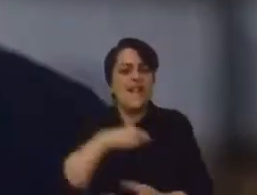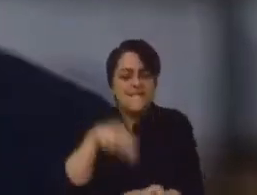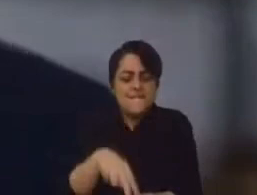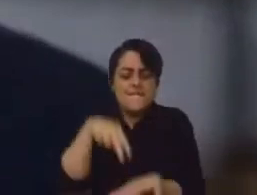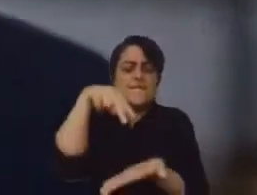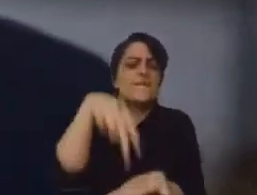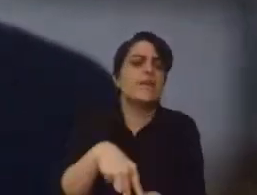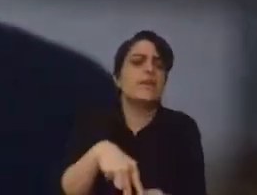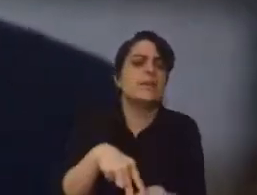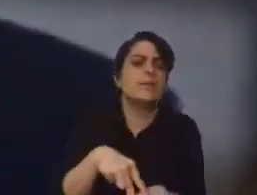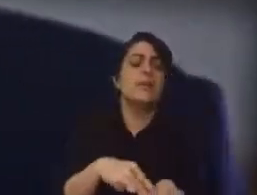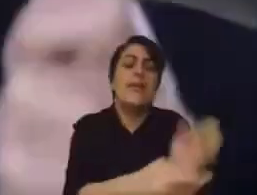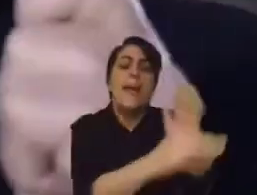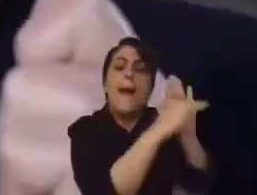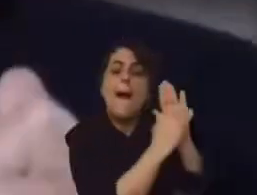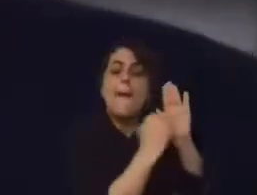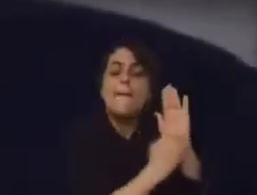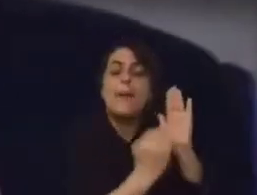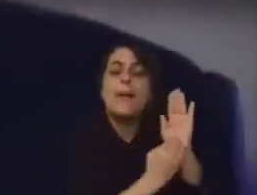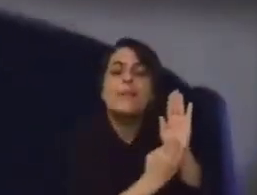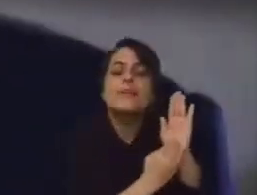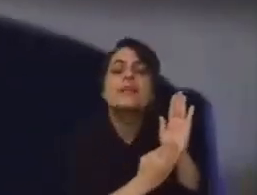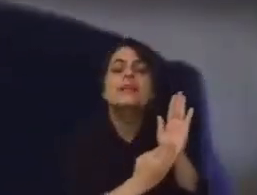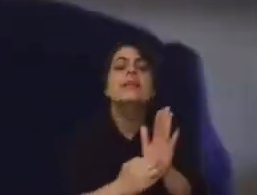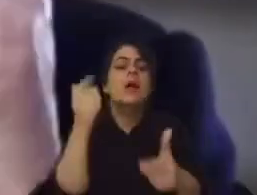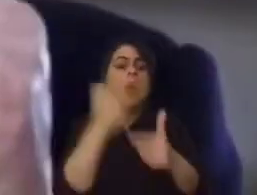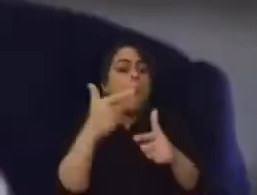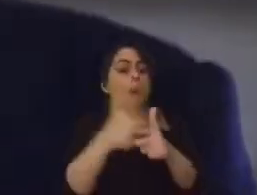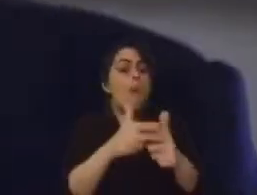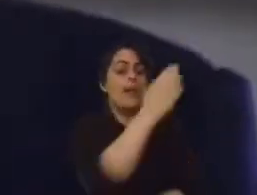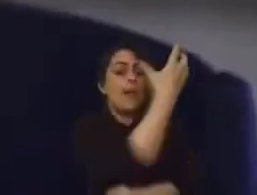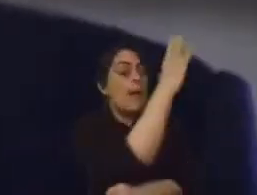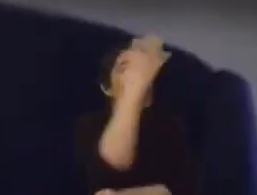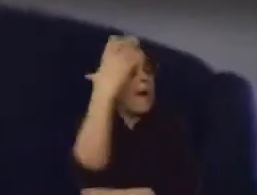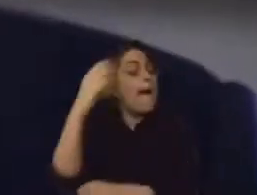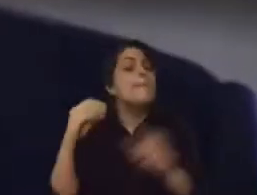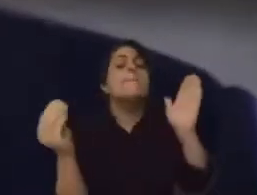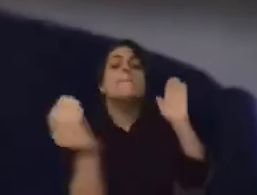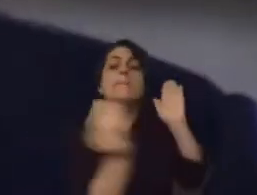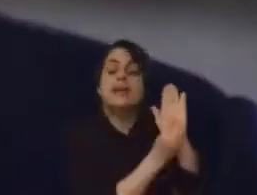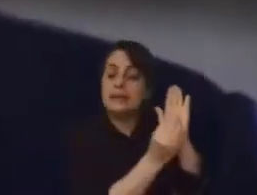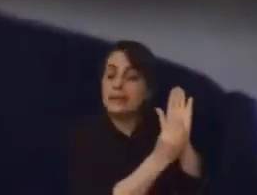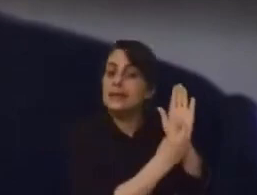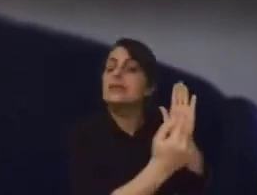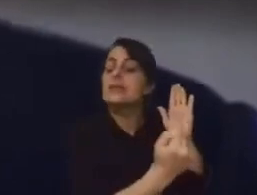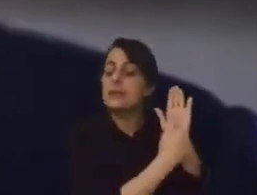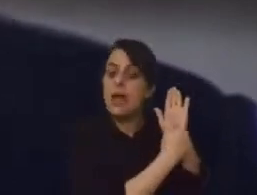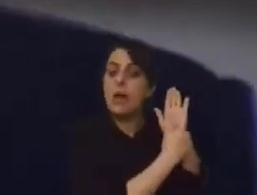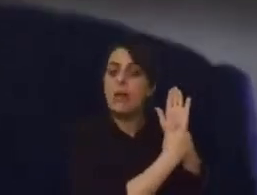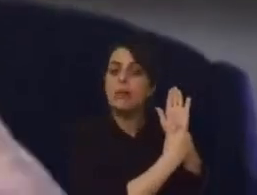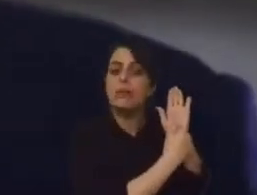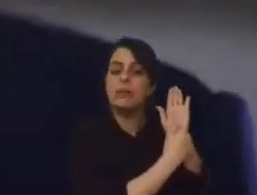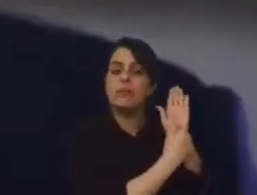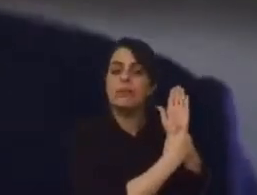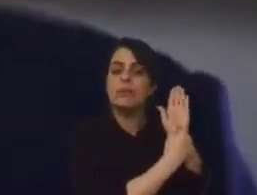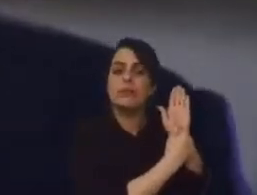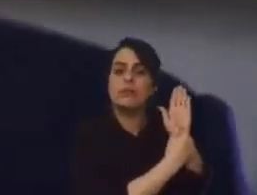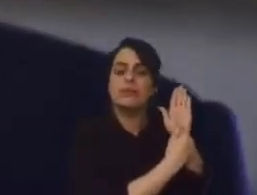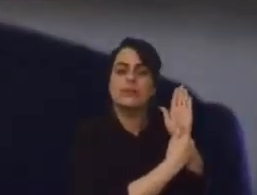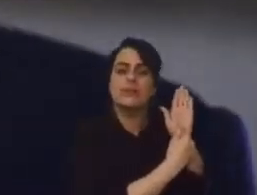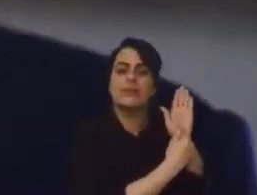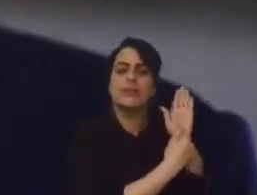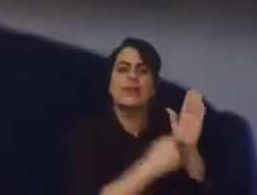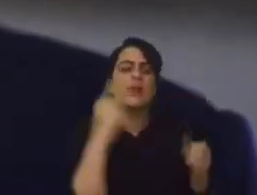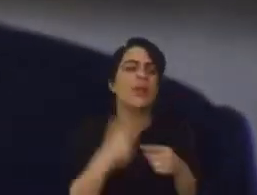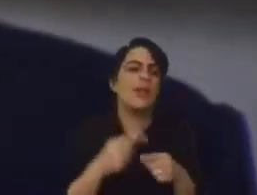a questão ambiental. Nós precisamos colocar da questão ambiental uma das formas de enriquecimento desse país e do